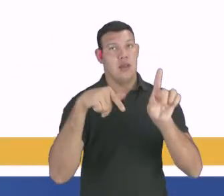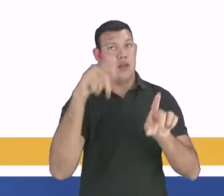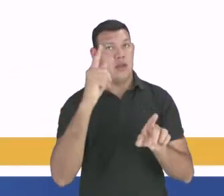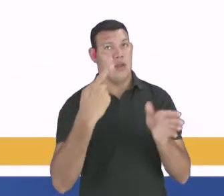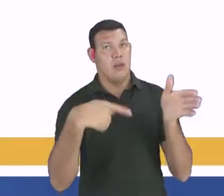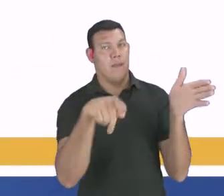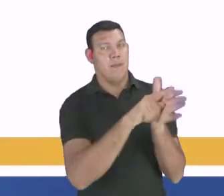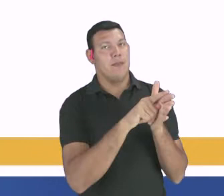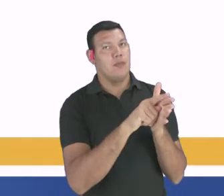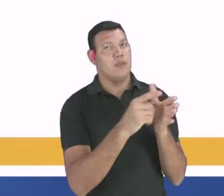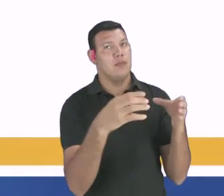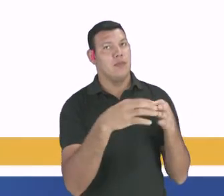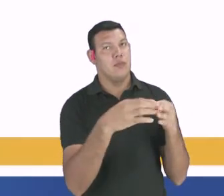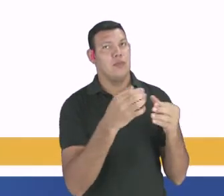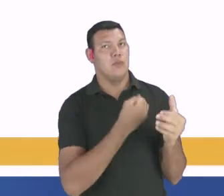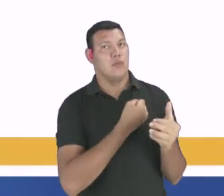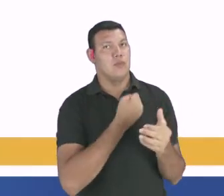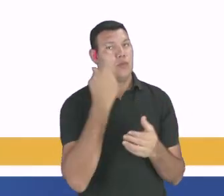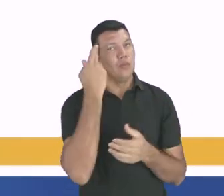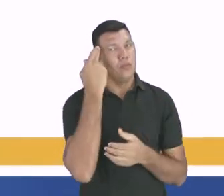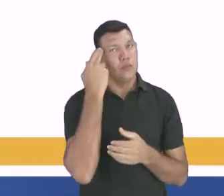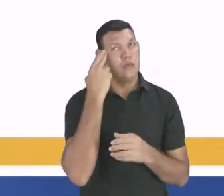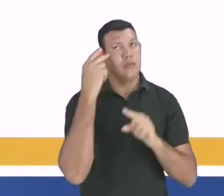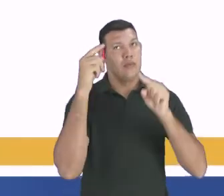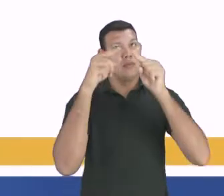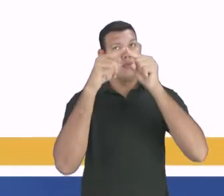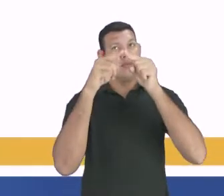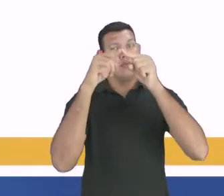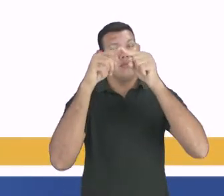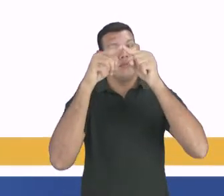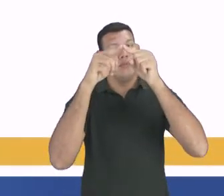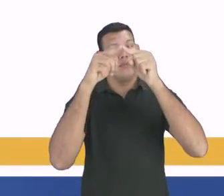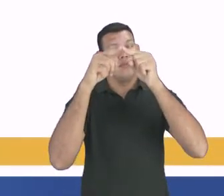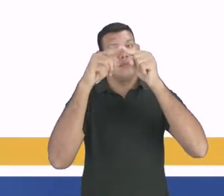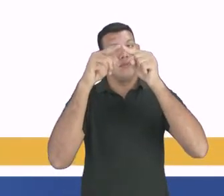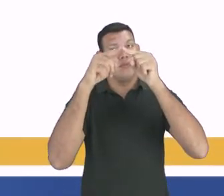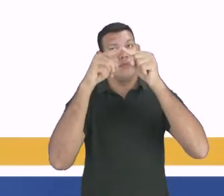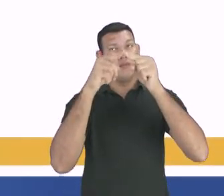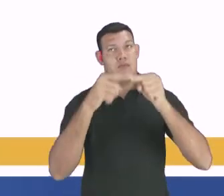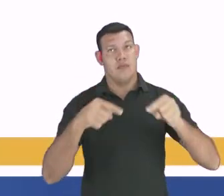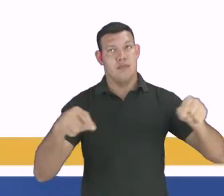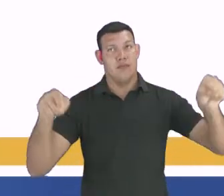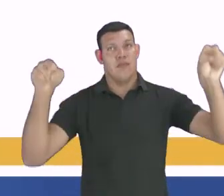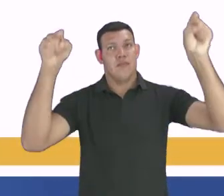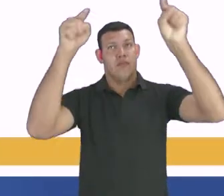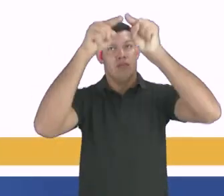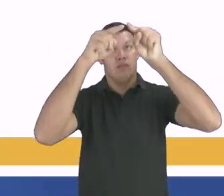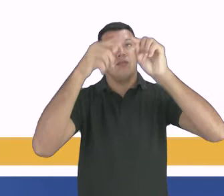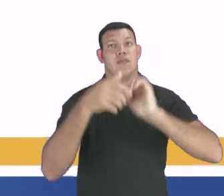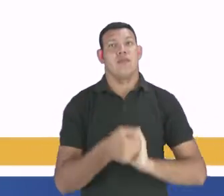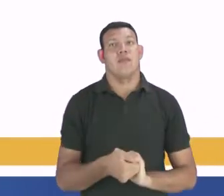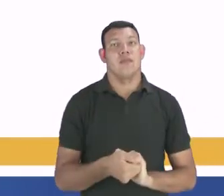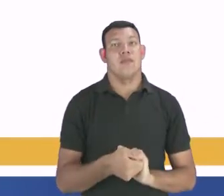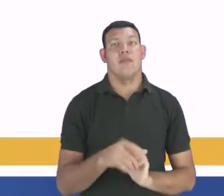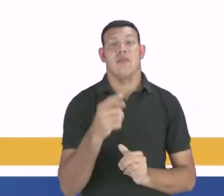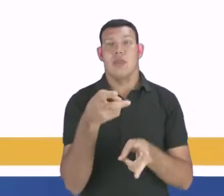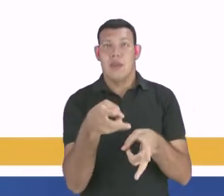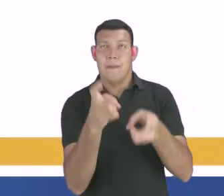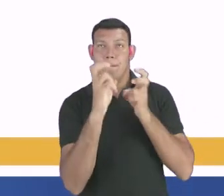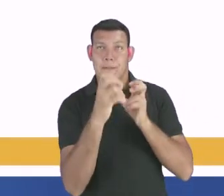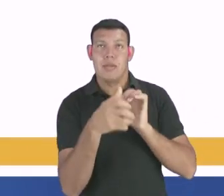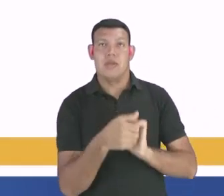dar um giro, né, de anti-horário para ter essas duas soluções, e vocês vão perceber